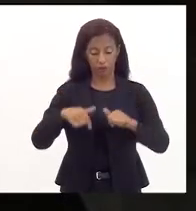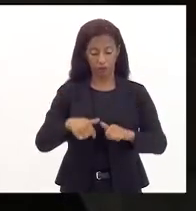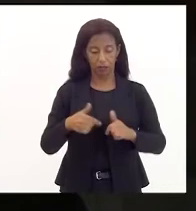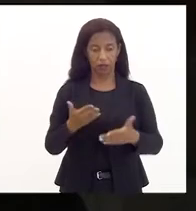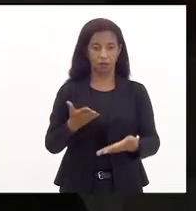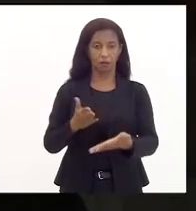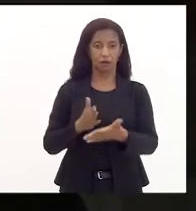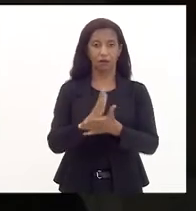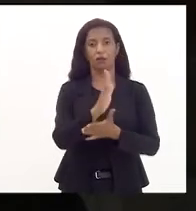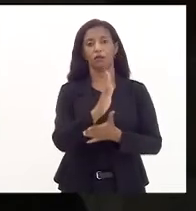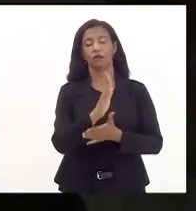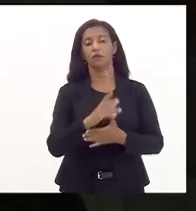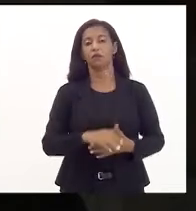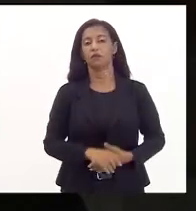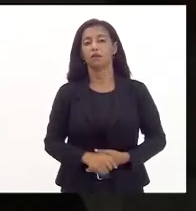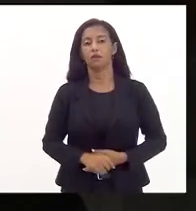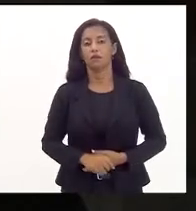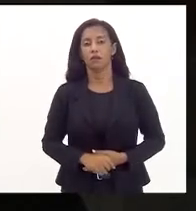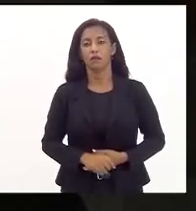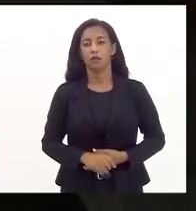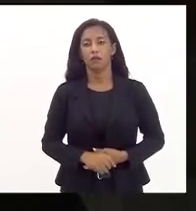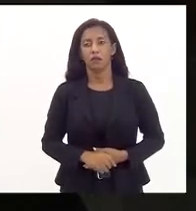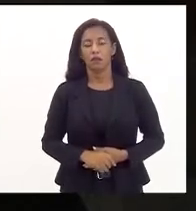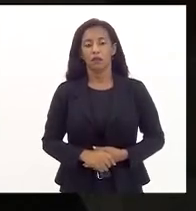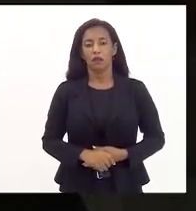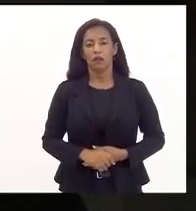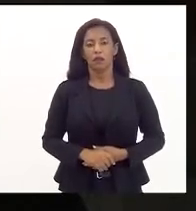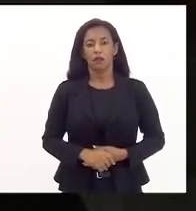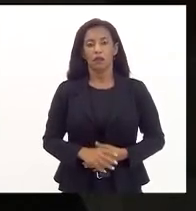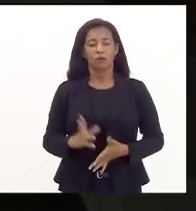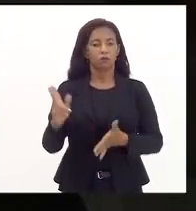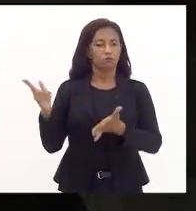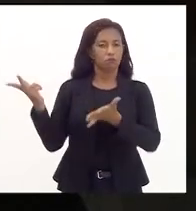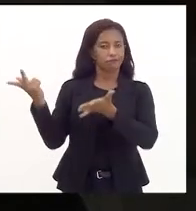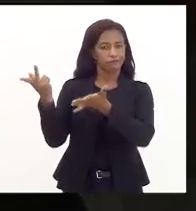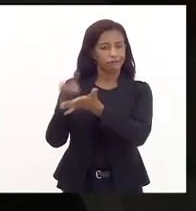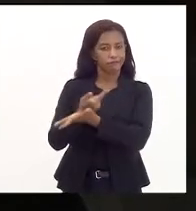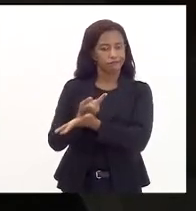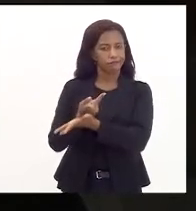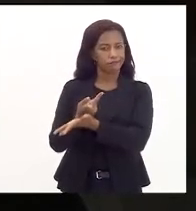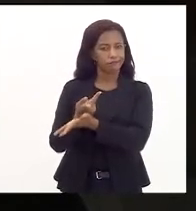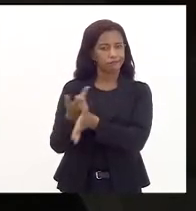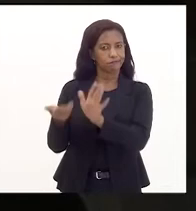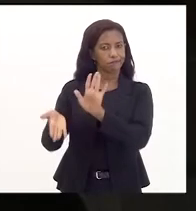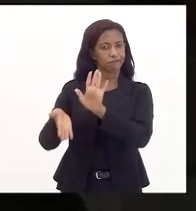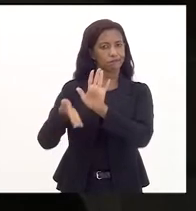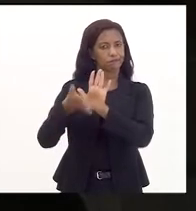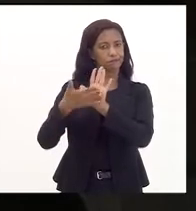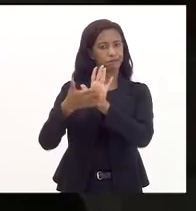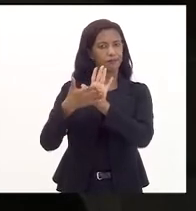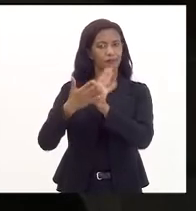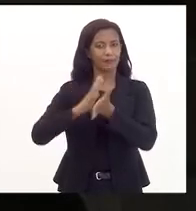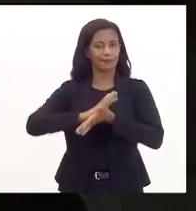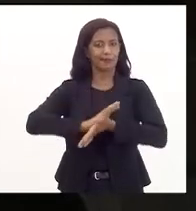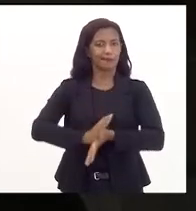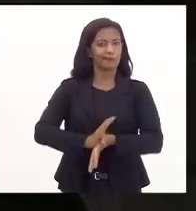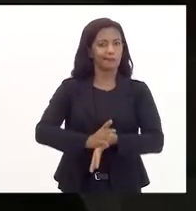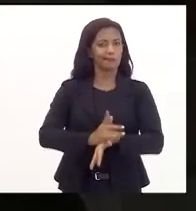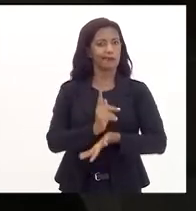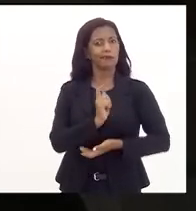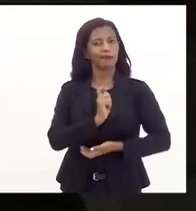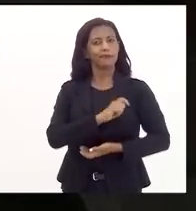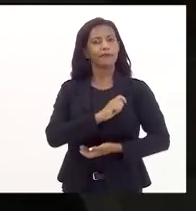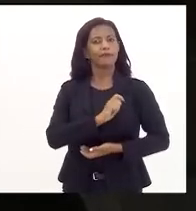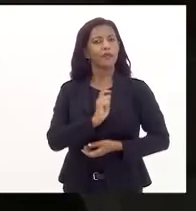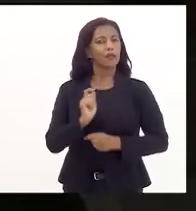aprovou a mitigação do pacote das maldades, naquilo